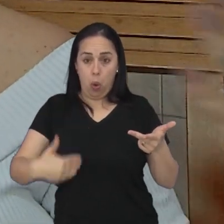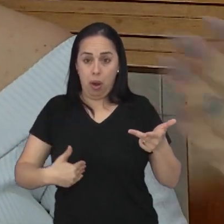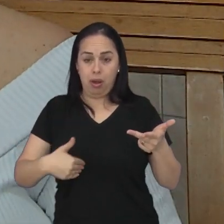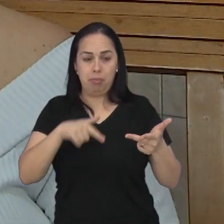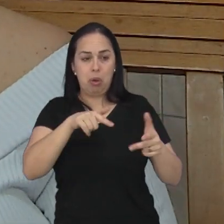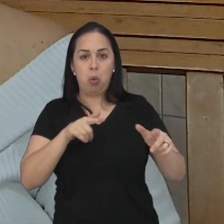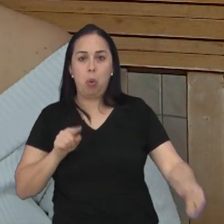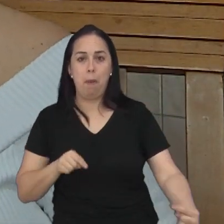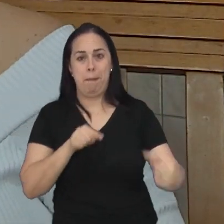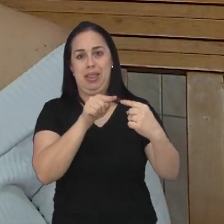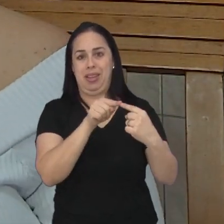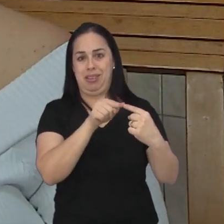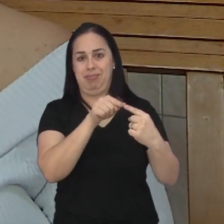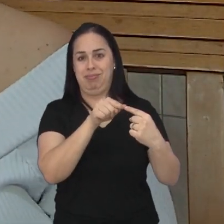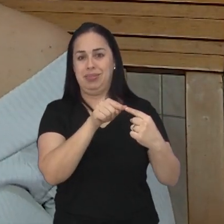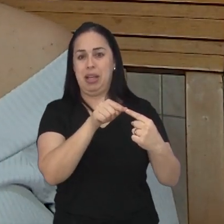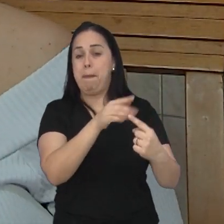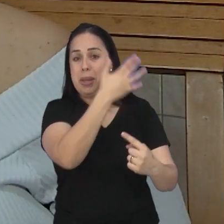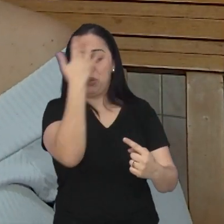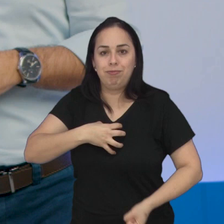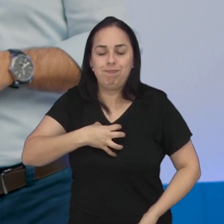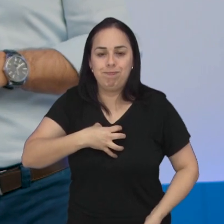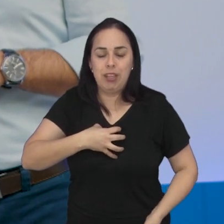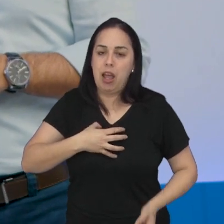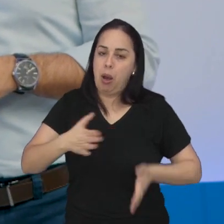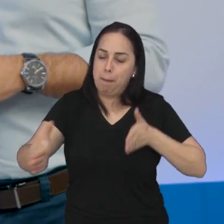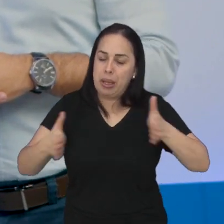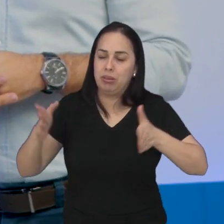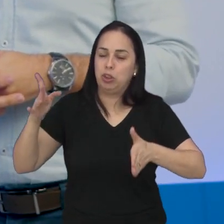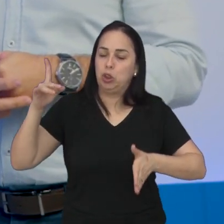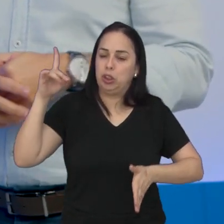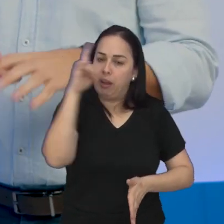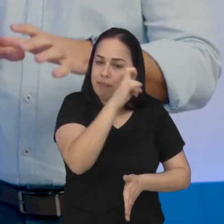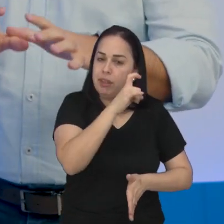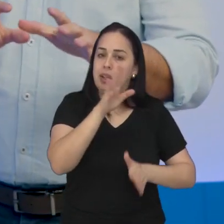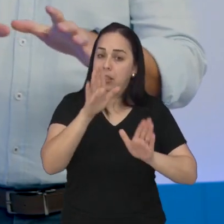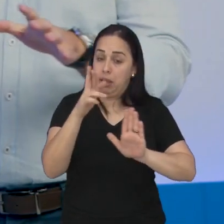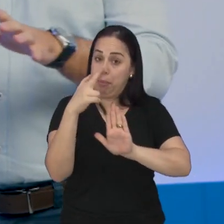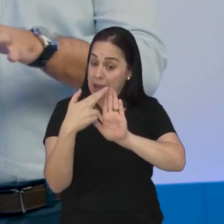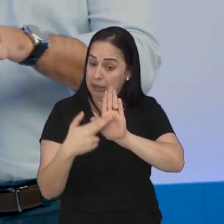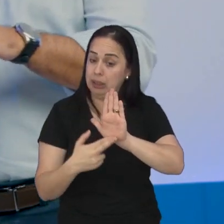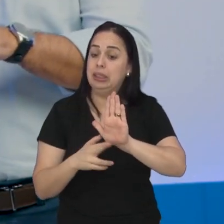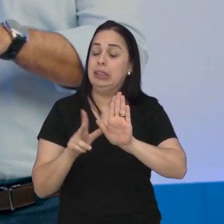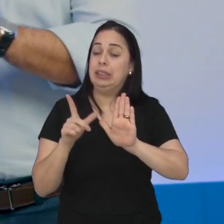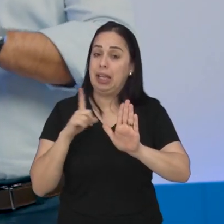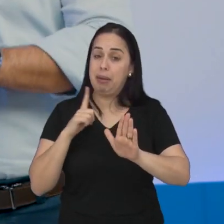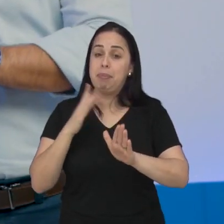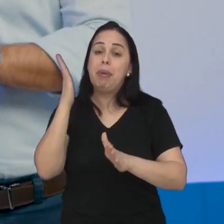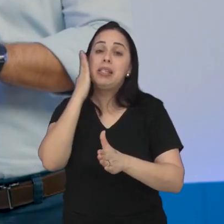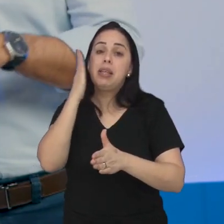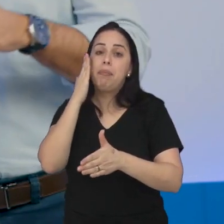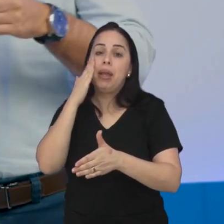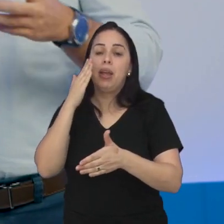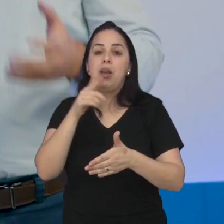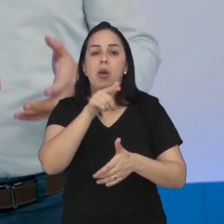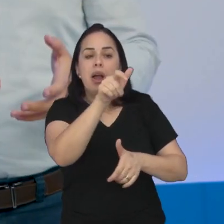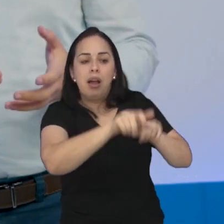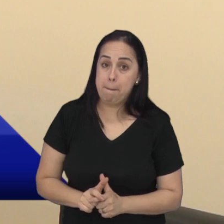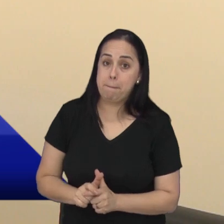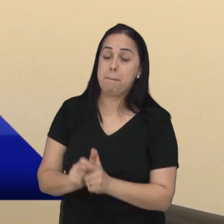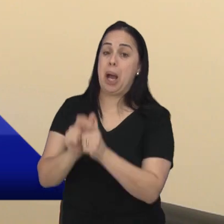ser compatível com o corpo do doador. Então, graças a Deus, eu tive sorte. O Café em Família agora tem um